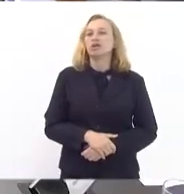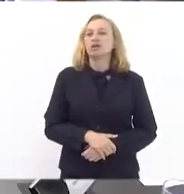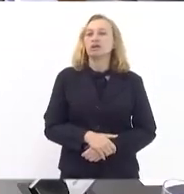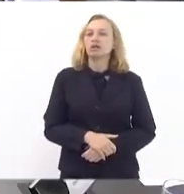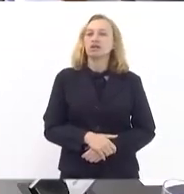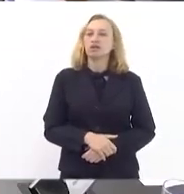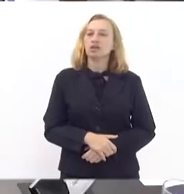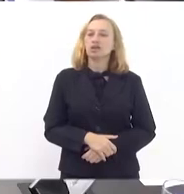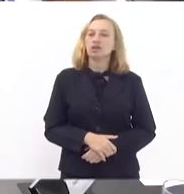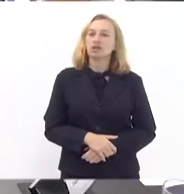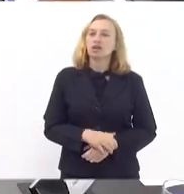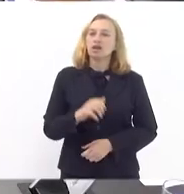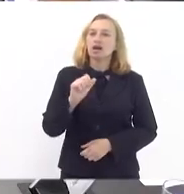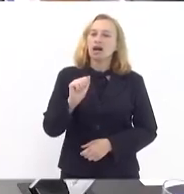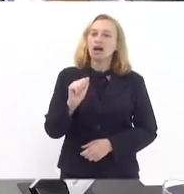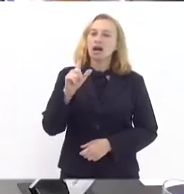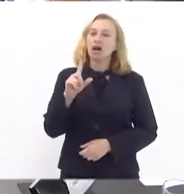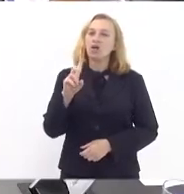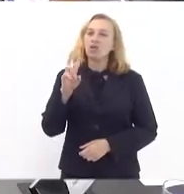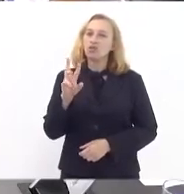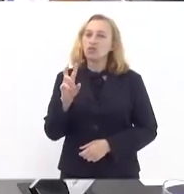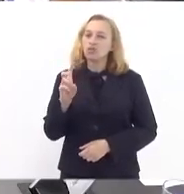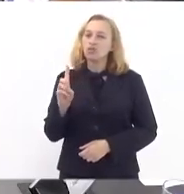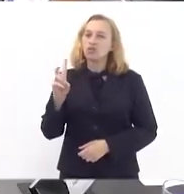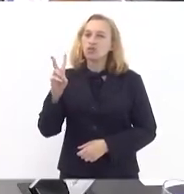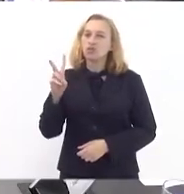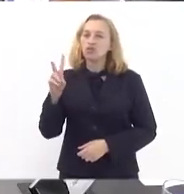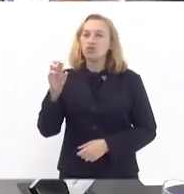o Álvaro Rodrigues